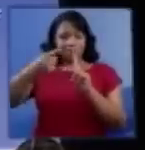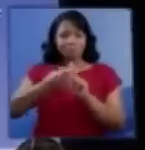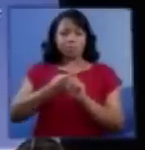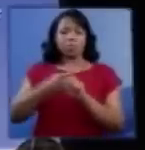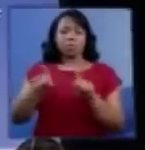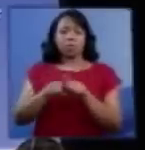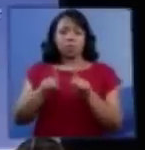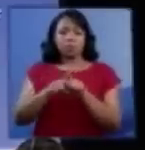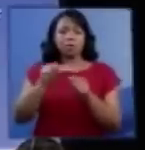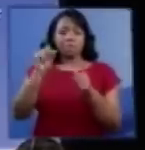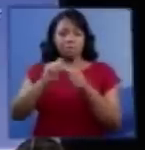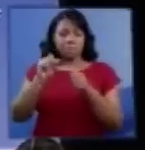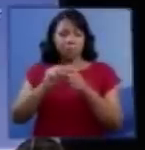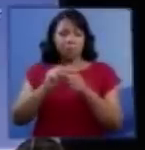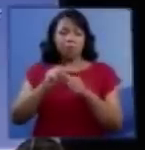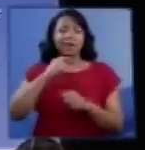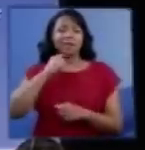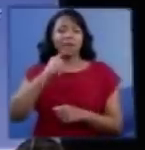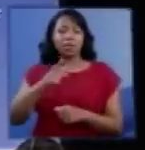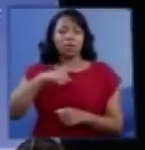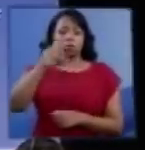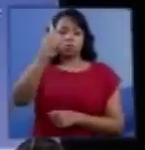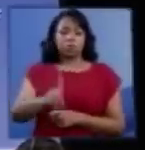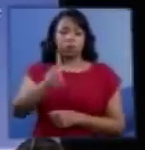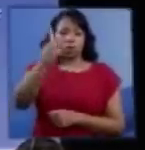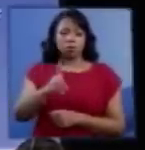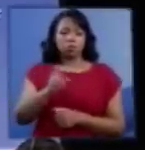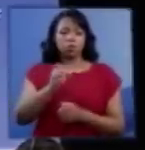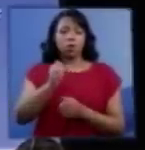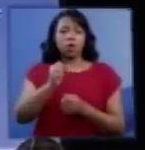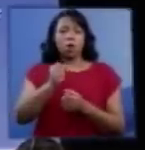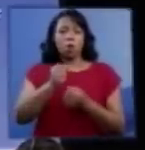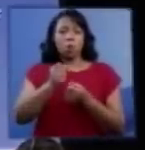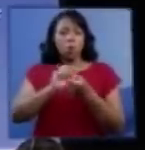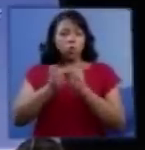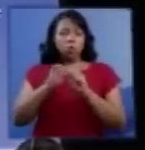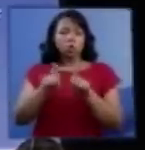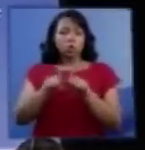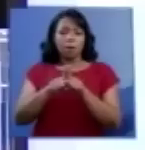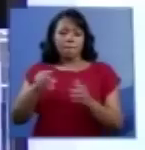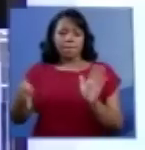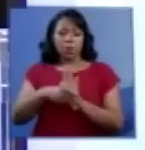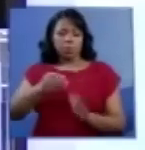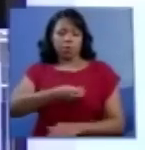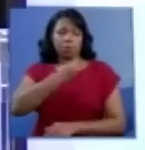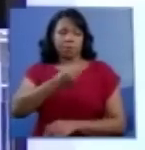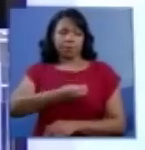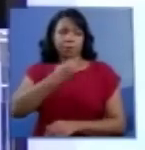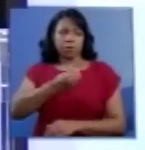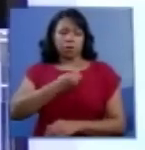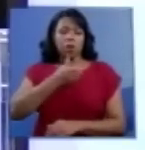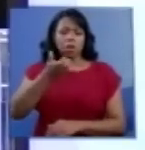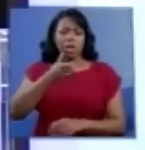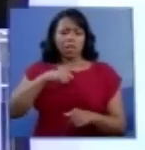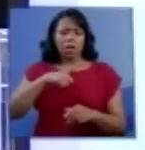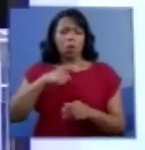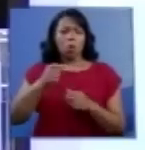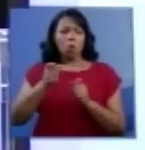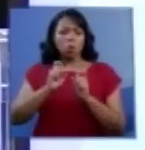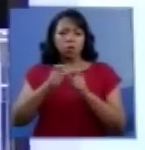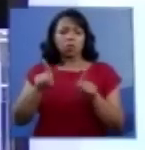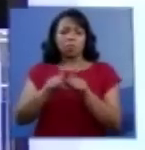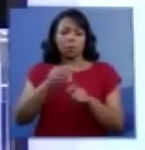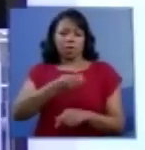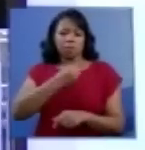ser admitida porque ninguém tem o direito do controle sobre a própria vida como poderia querer ter o controle